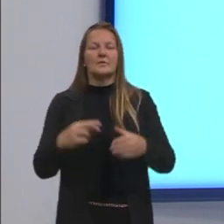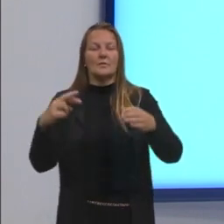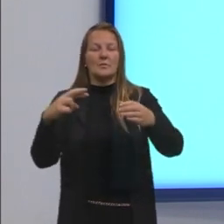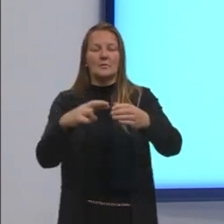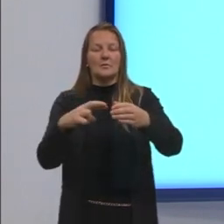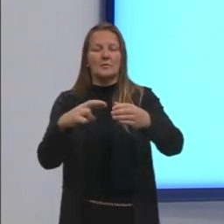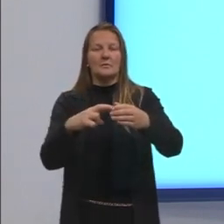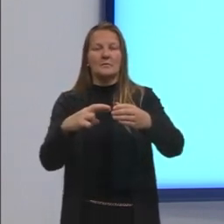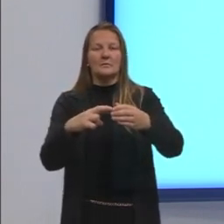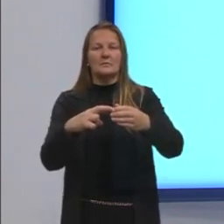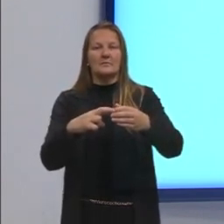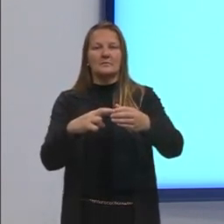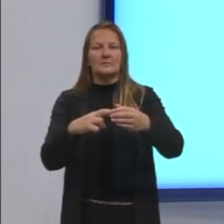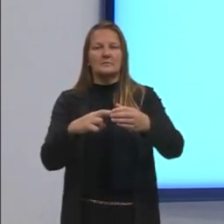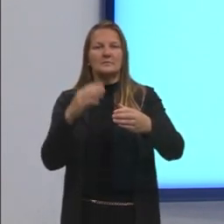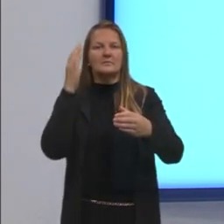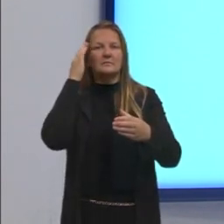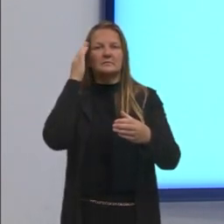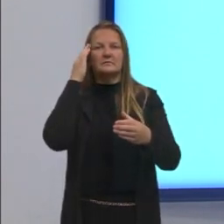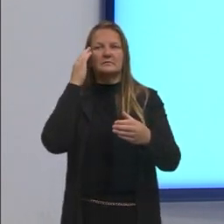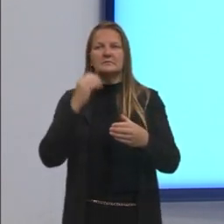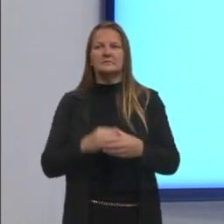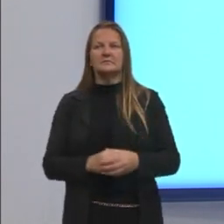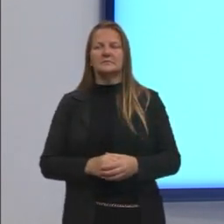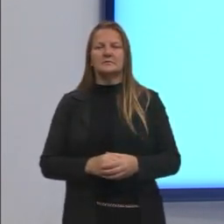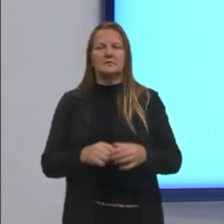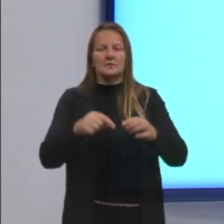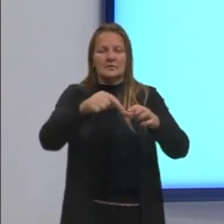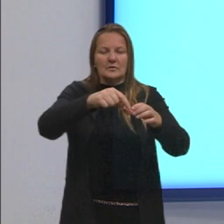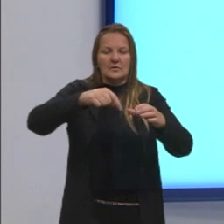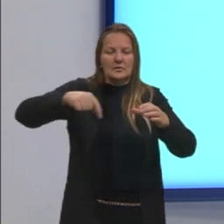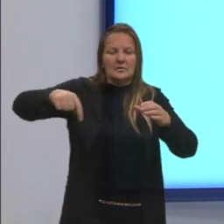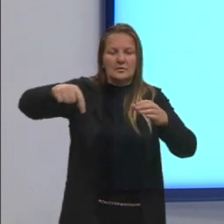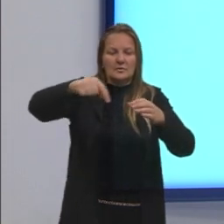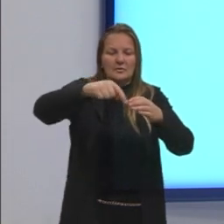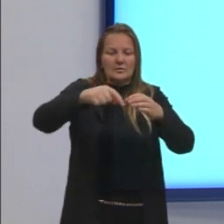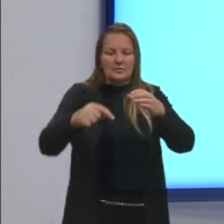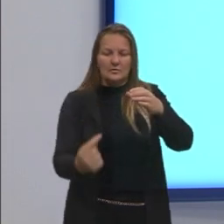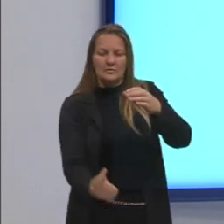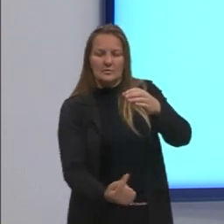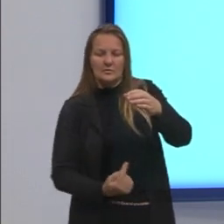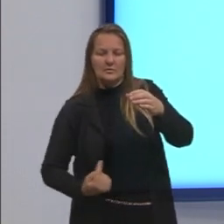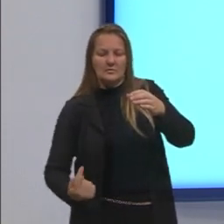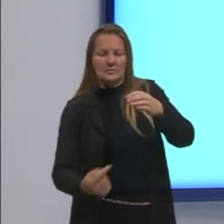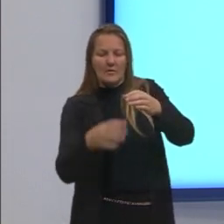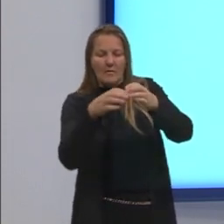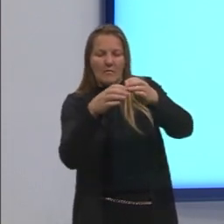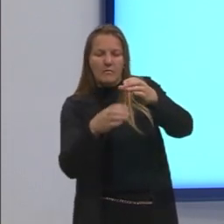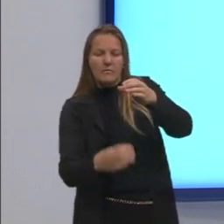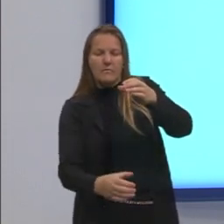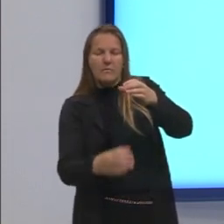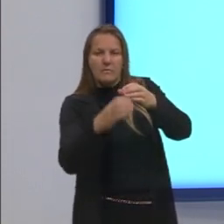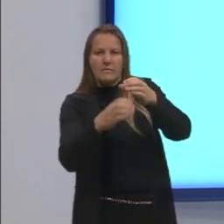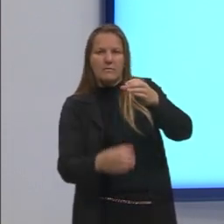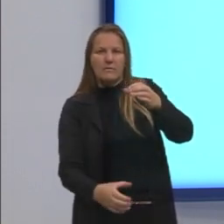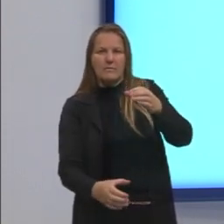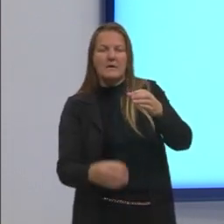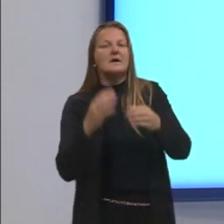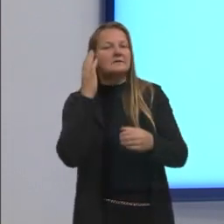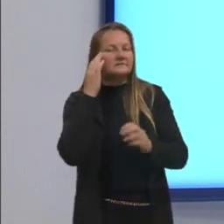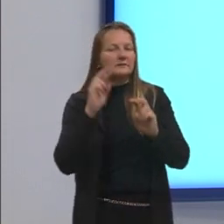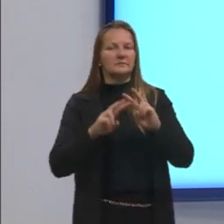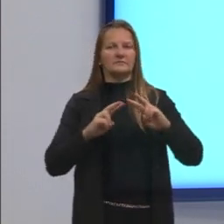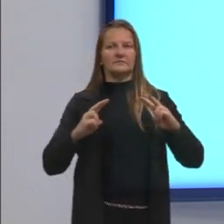O que que a gente sabe ali o tanque ele tem aquele formato cilíndrico então eu consigo chegar no volume